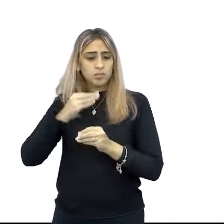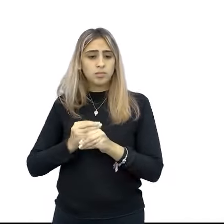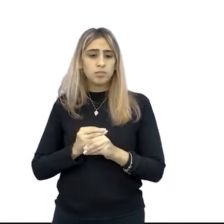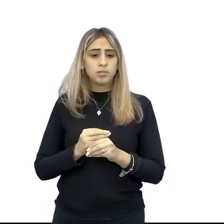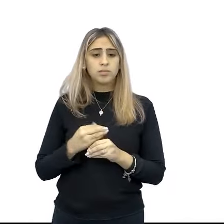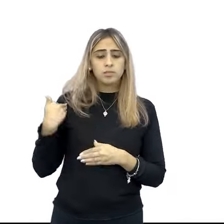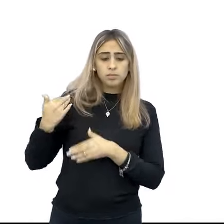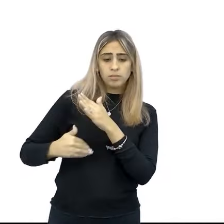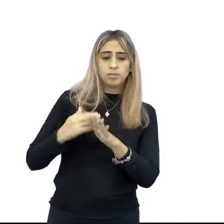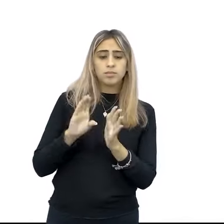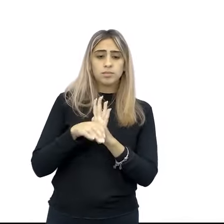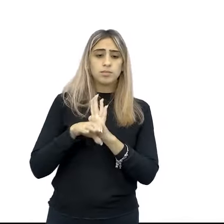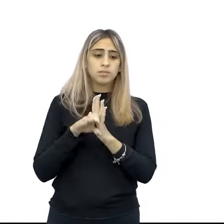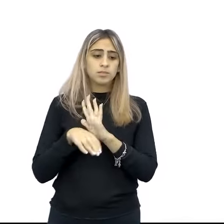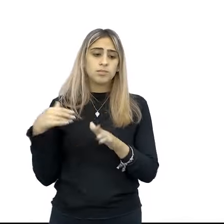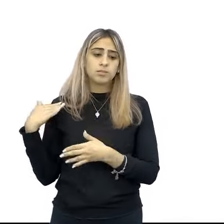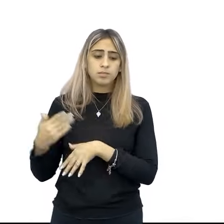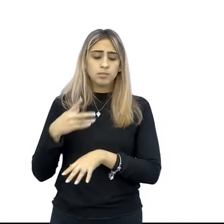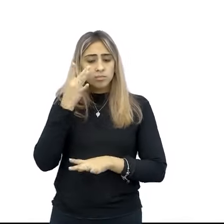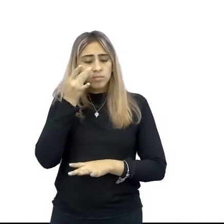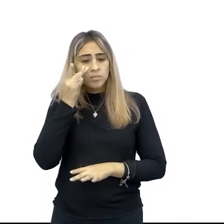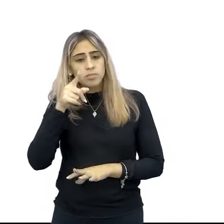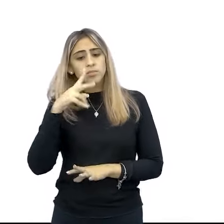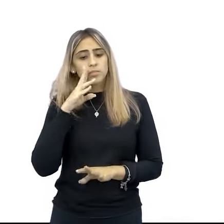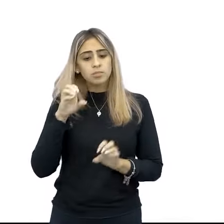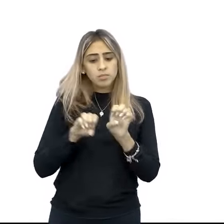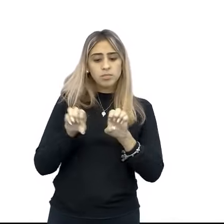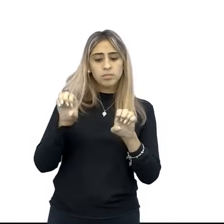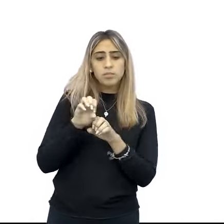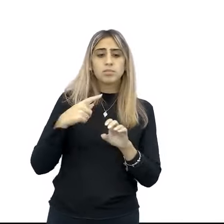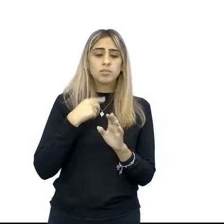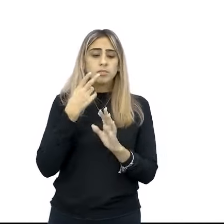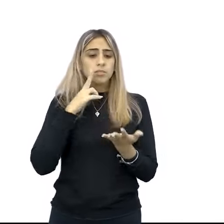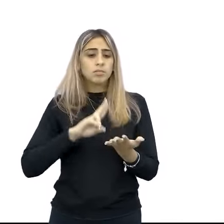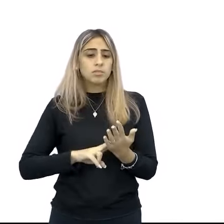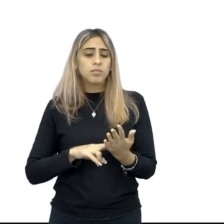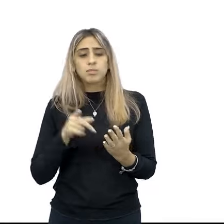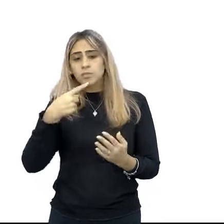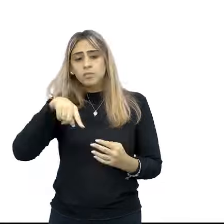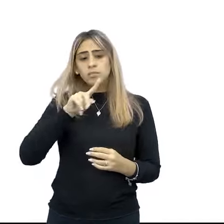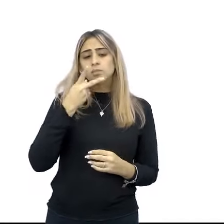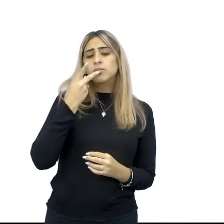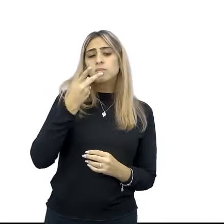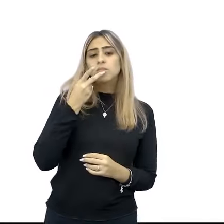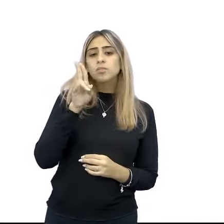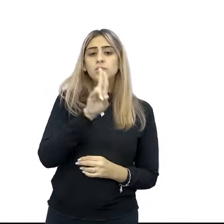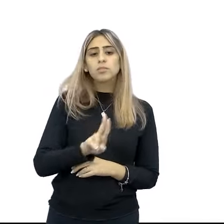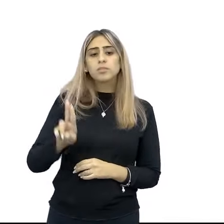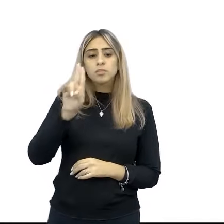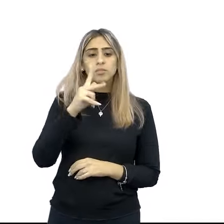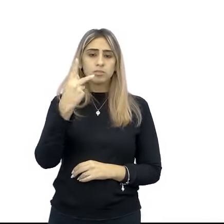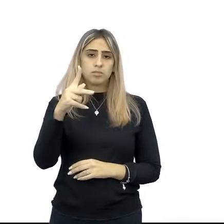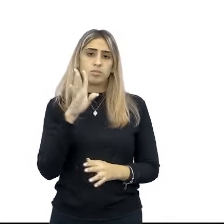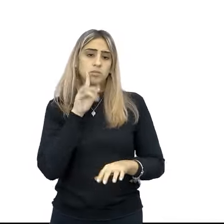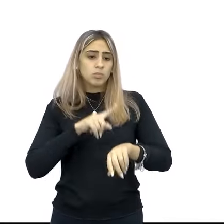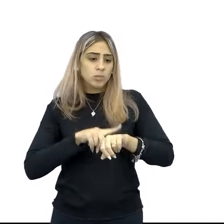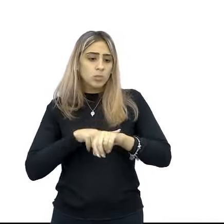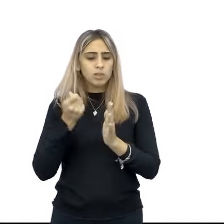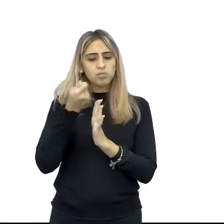esses conceitos presentes na estrutura composicional da carta, uma vez que ele fará uso disso no momento